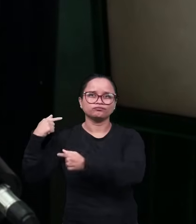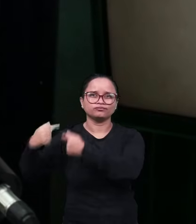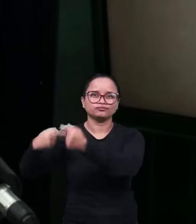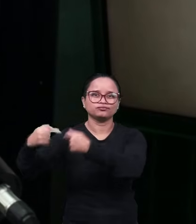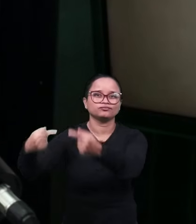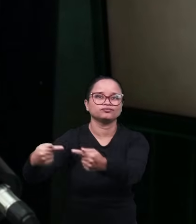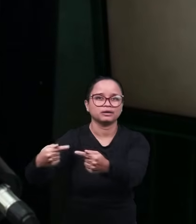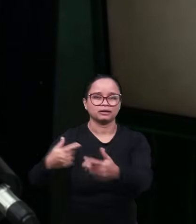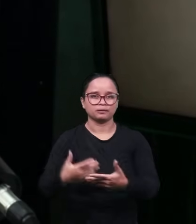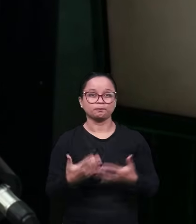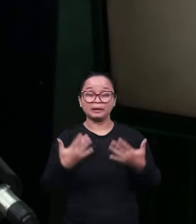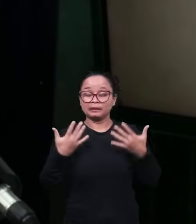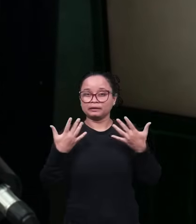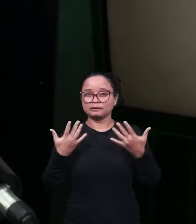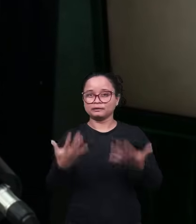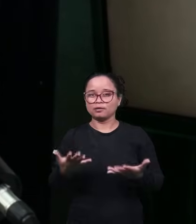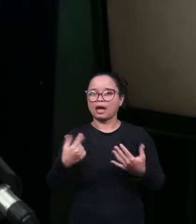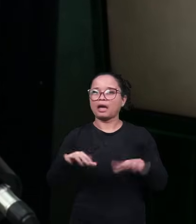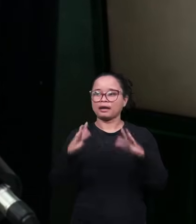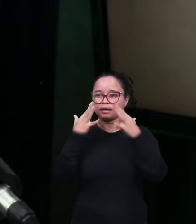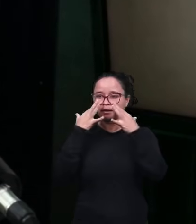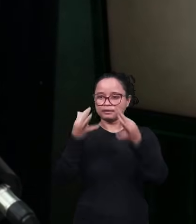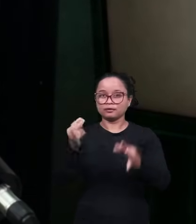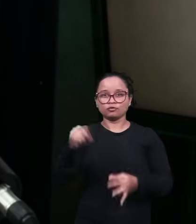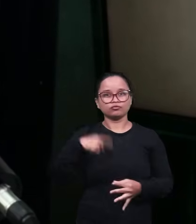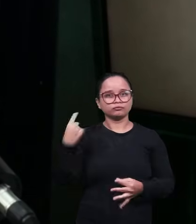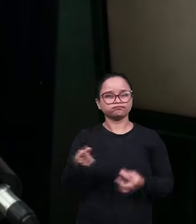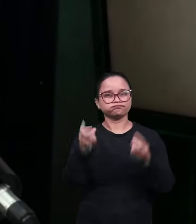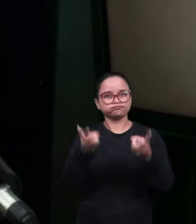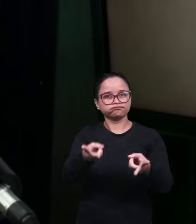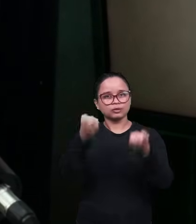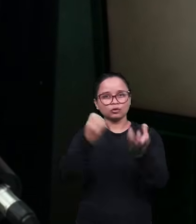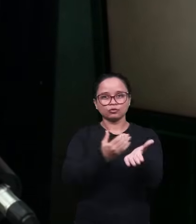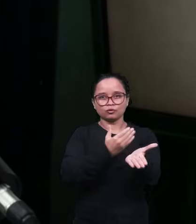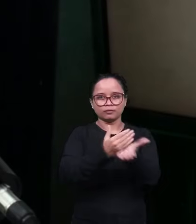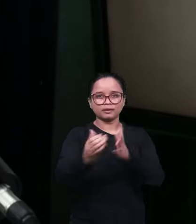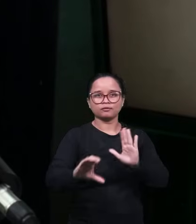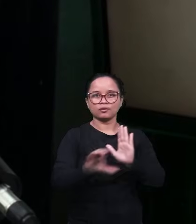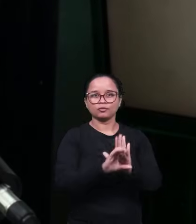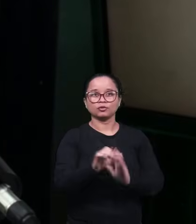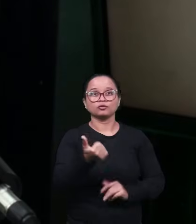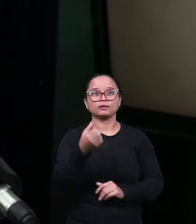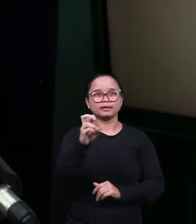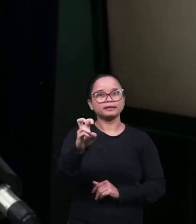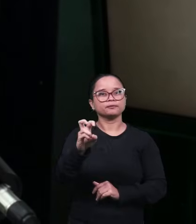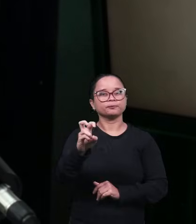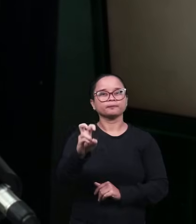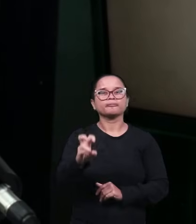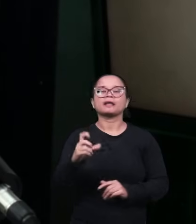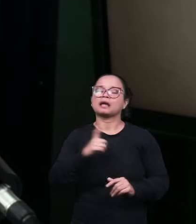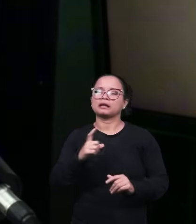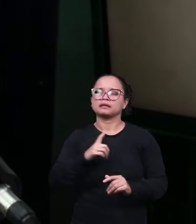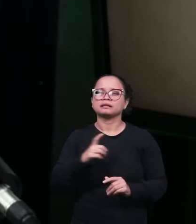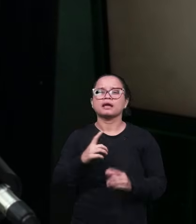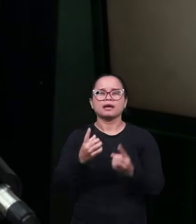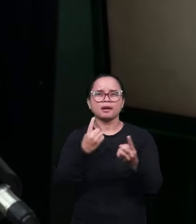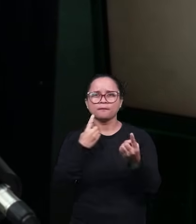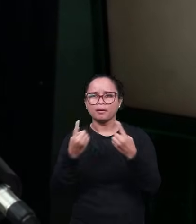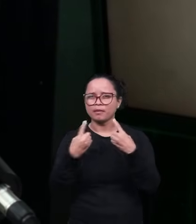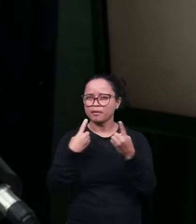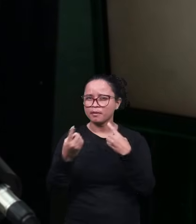nós observarmos que, quando inicia o capítulo 15, há um diálogo